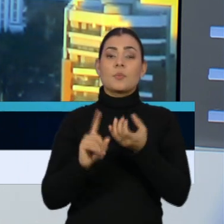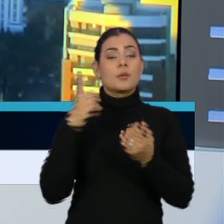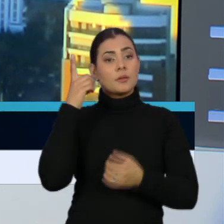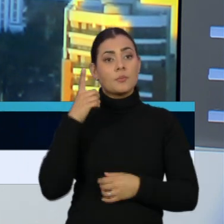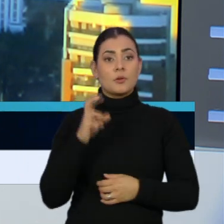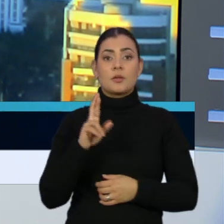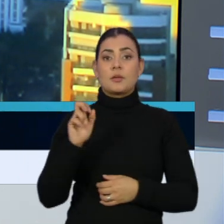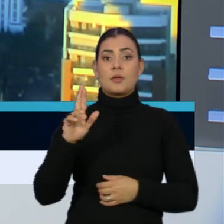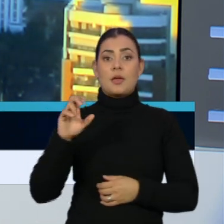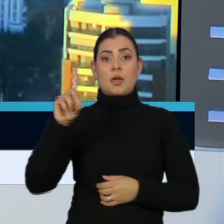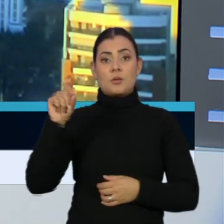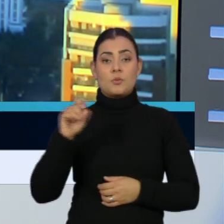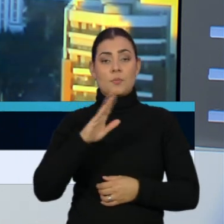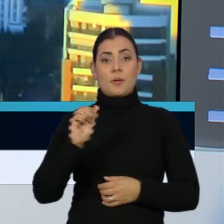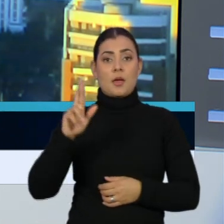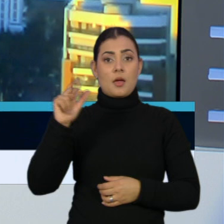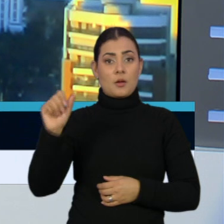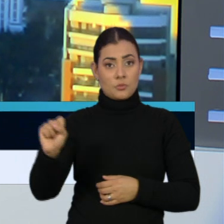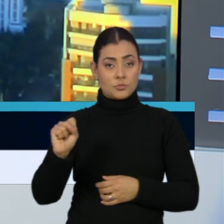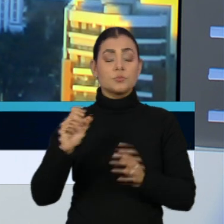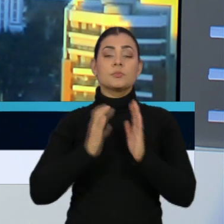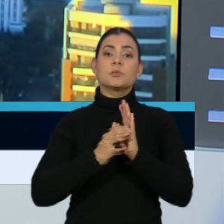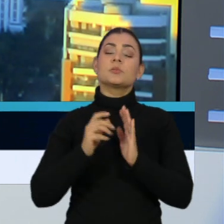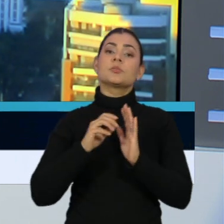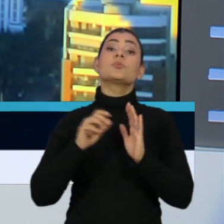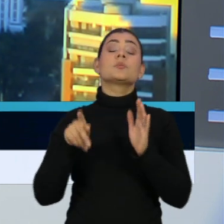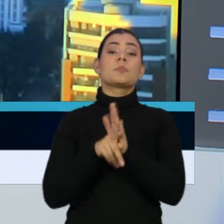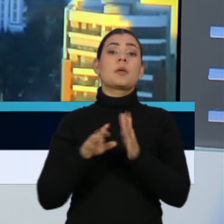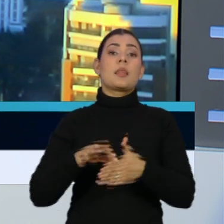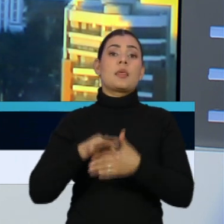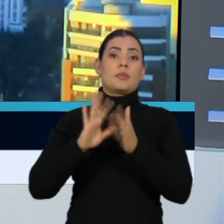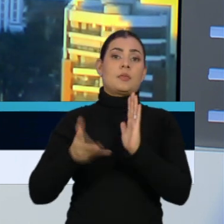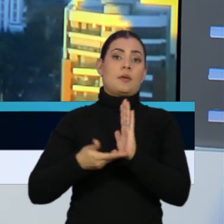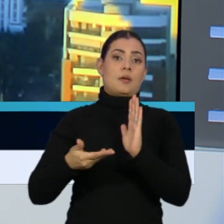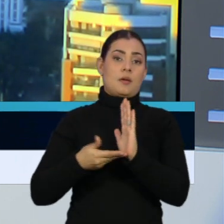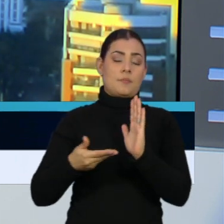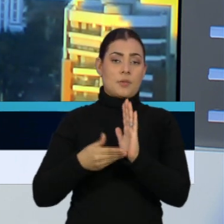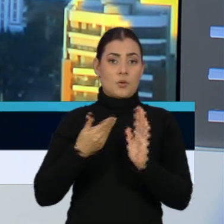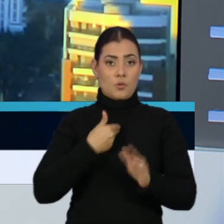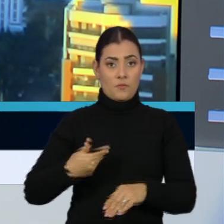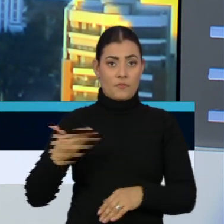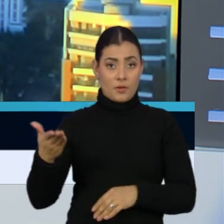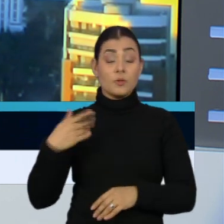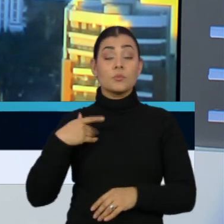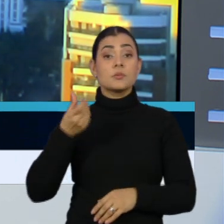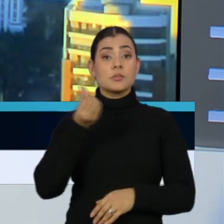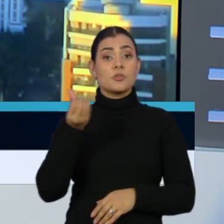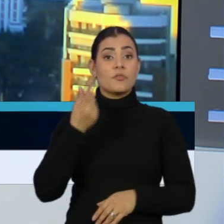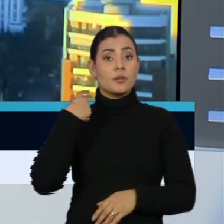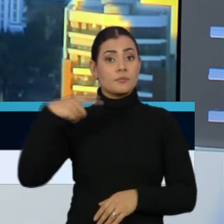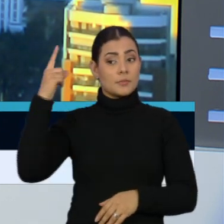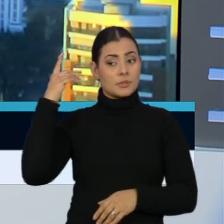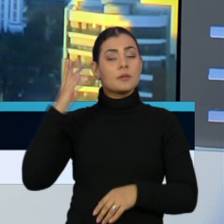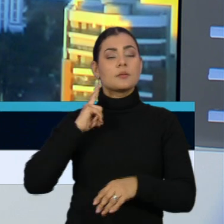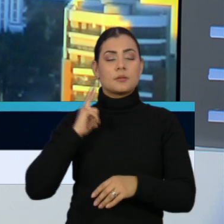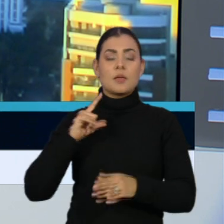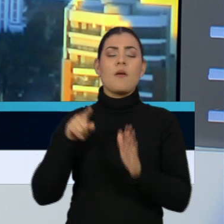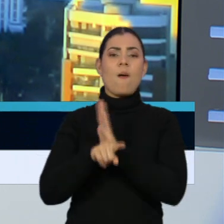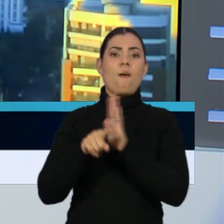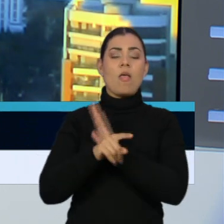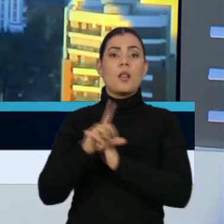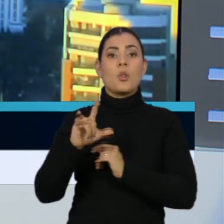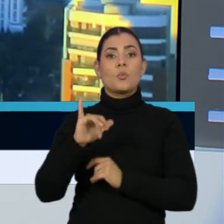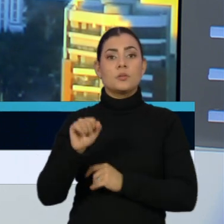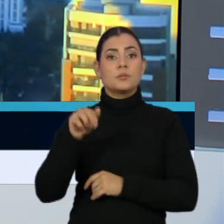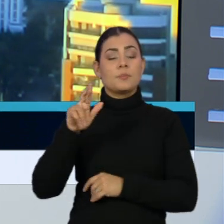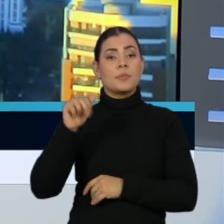deputado Ricardo Barros, do Progressistas, líder do governo na Câmara. Na sexta-feira, ele foi citado no interrogatório do deputado Luiz